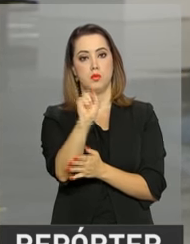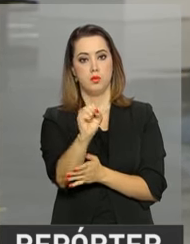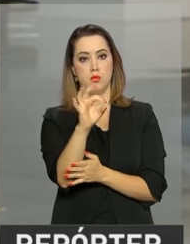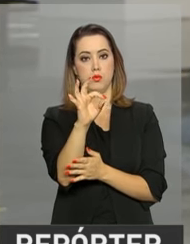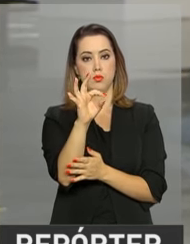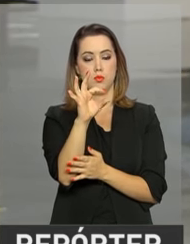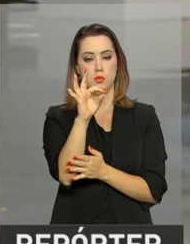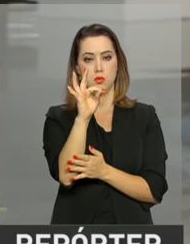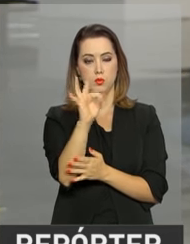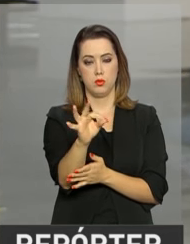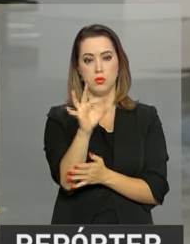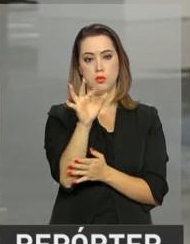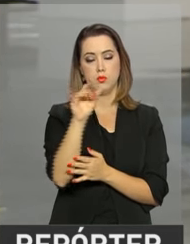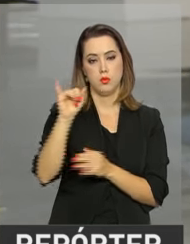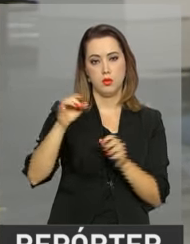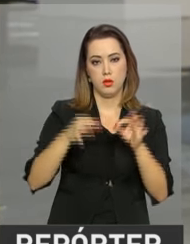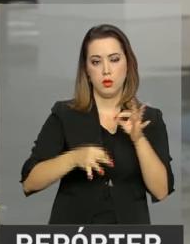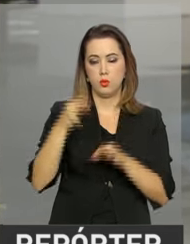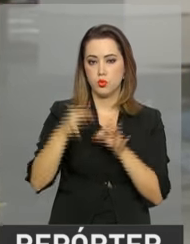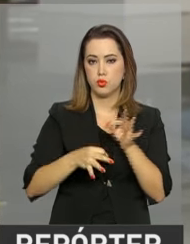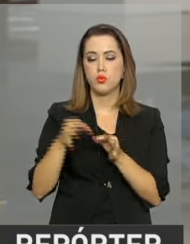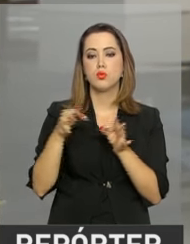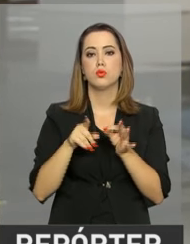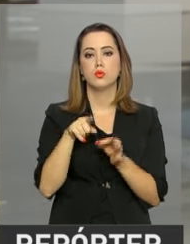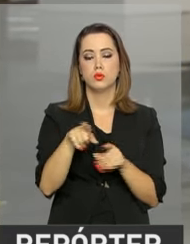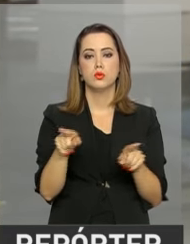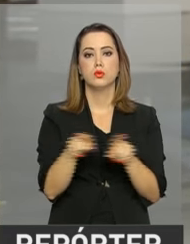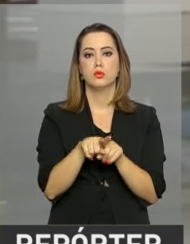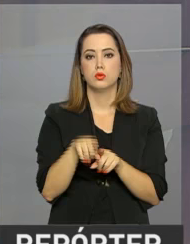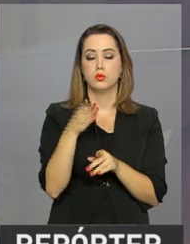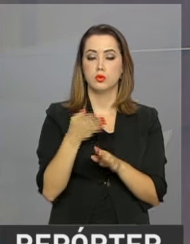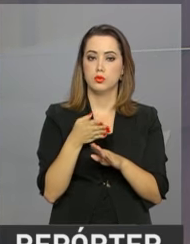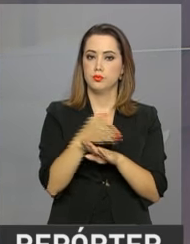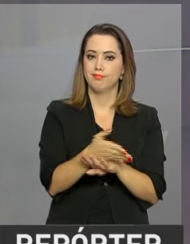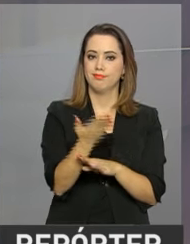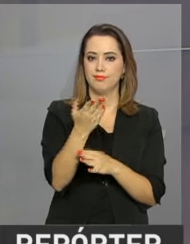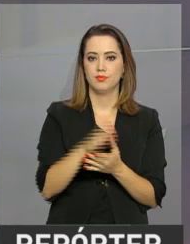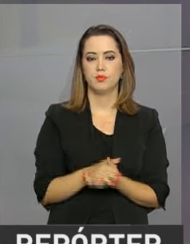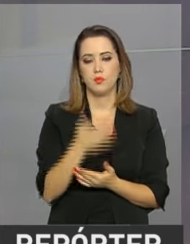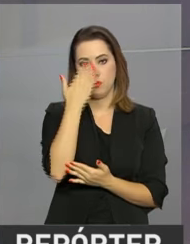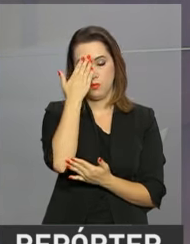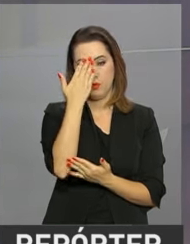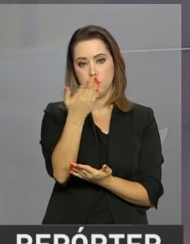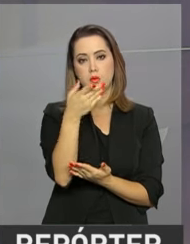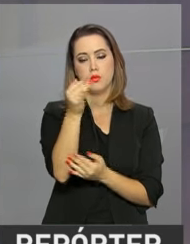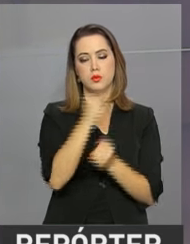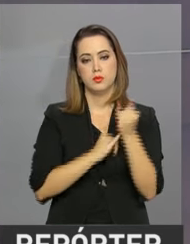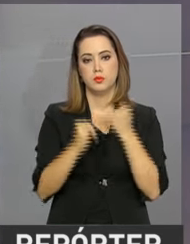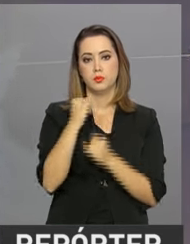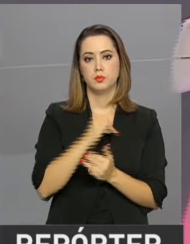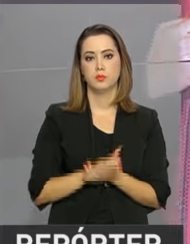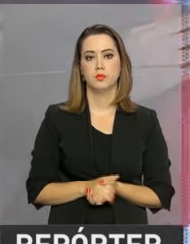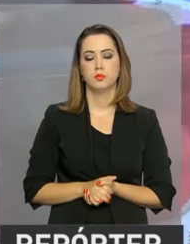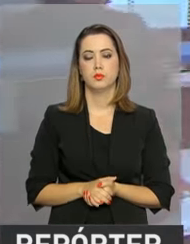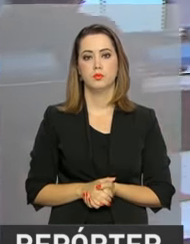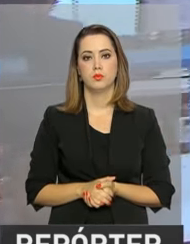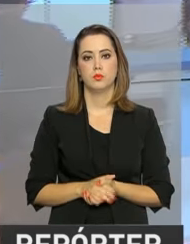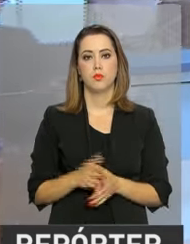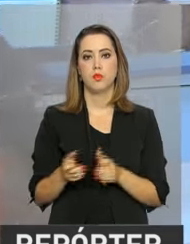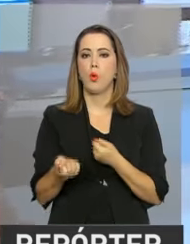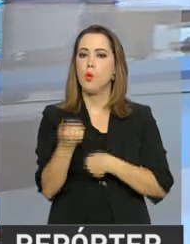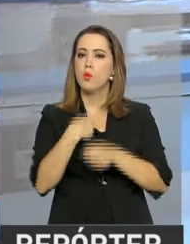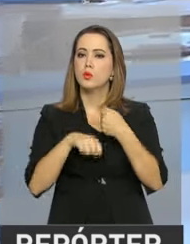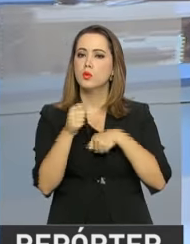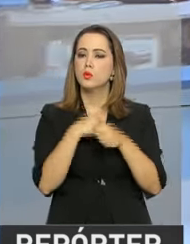Ministro Humberto Martins como vice-presidente é com você Leandro tá ok Taí Obrigado pelas suas informações e o orçamento da